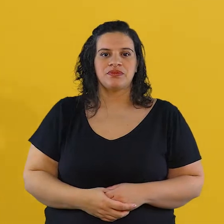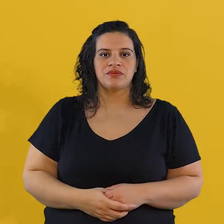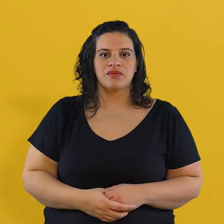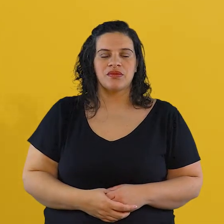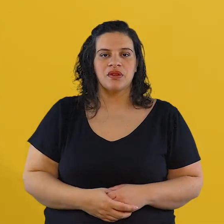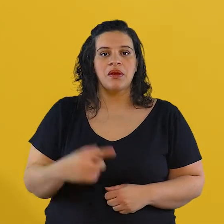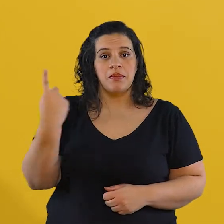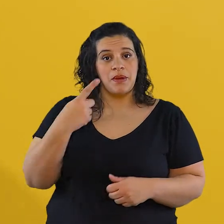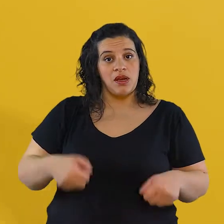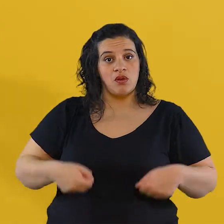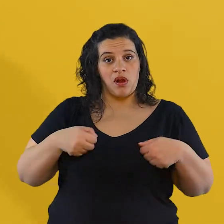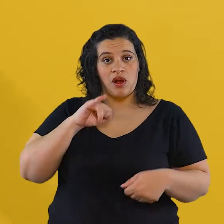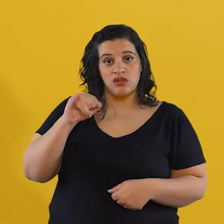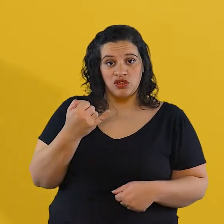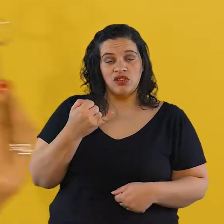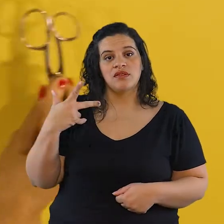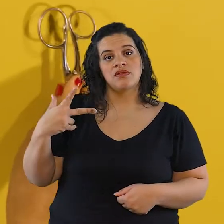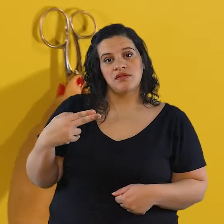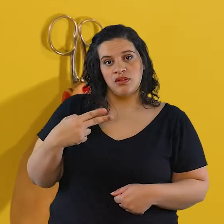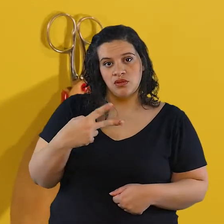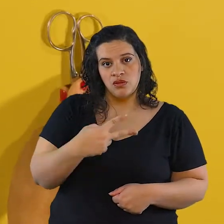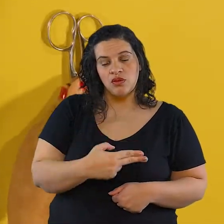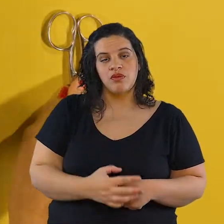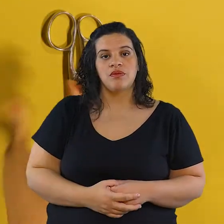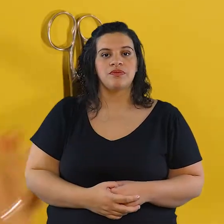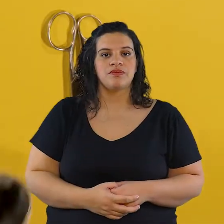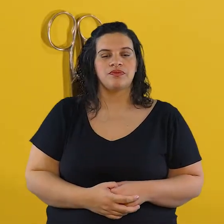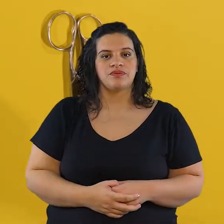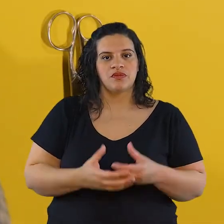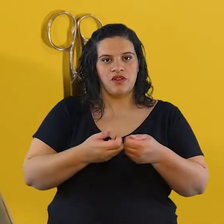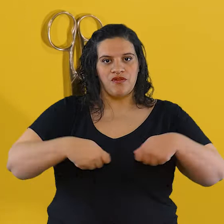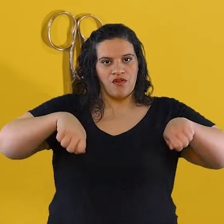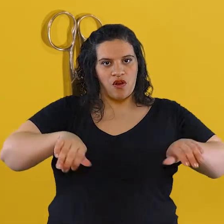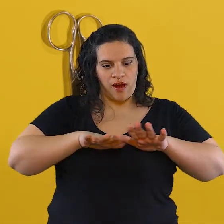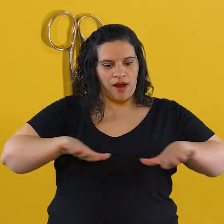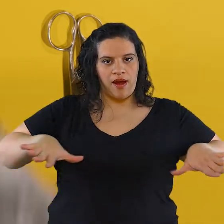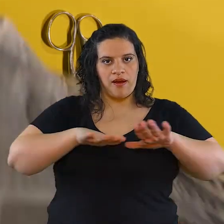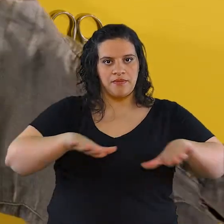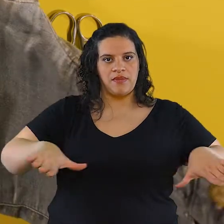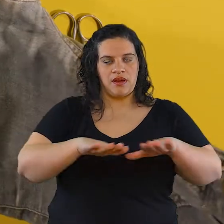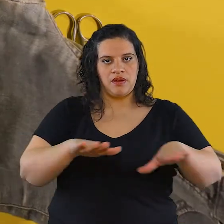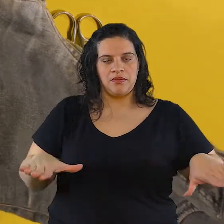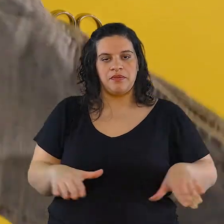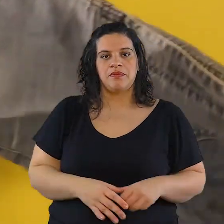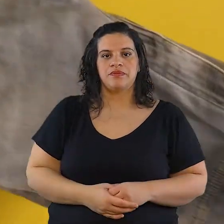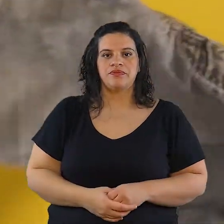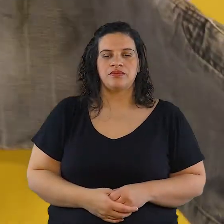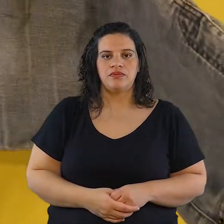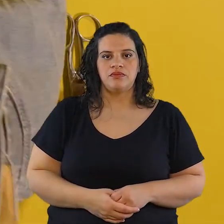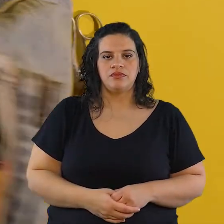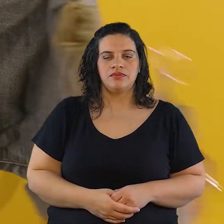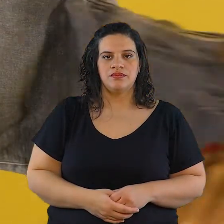primeiro a gente vai pegar a calça jeans e uma tesoura, vou abrir a calça, né, deixar as